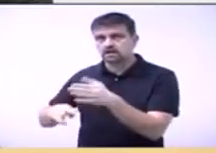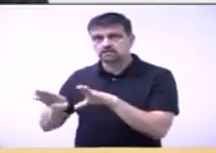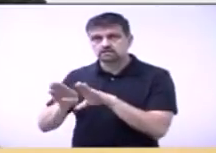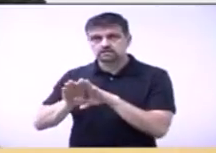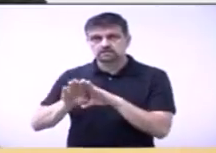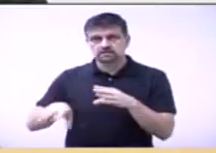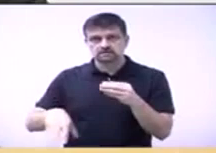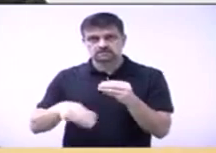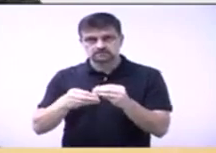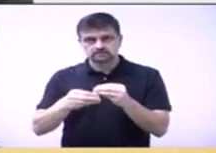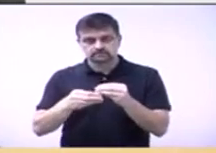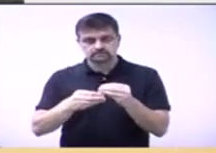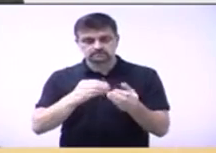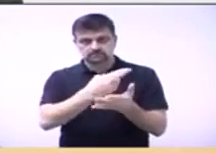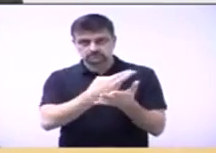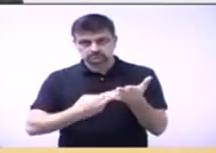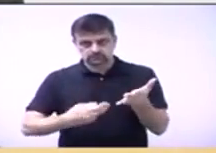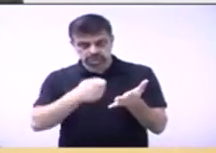das indicações.